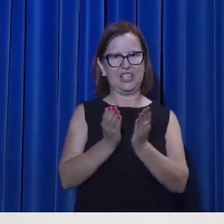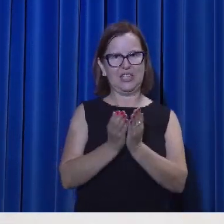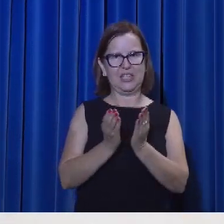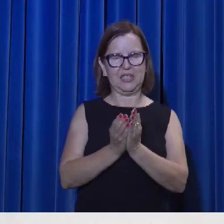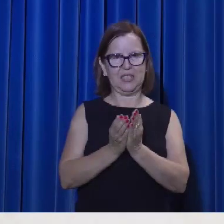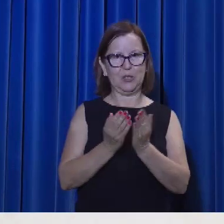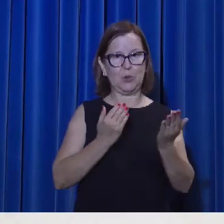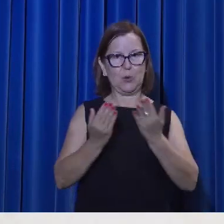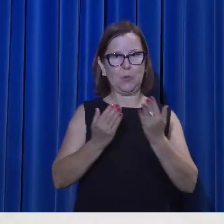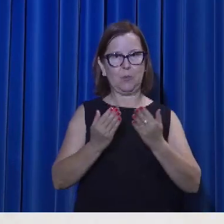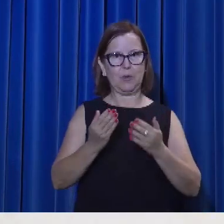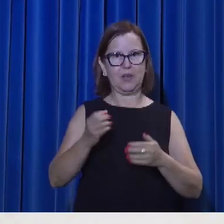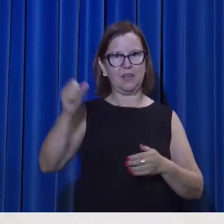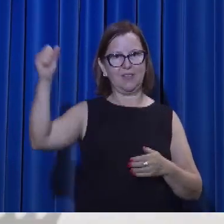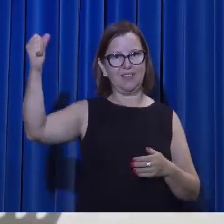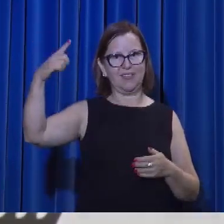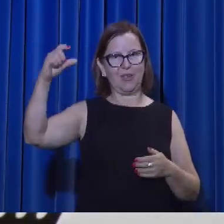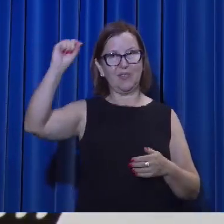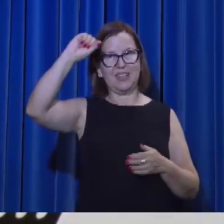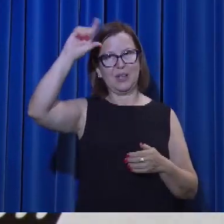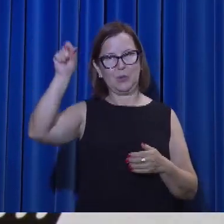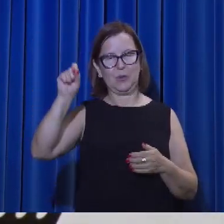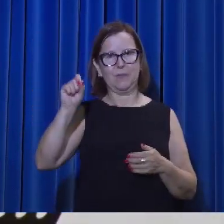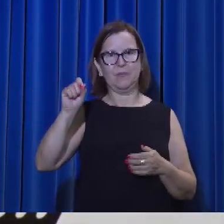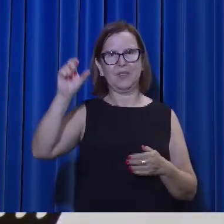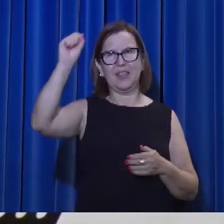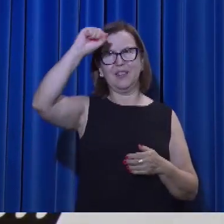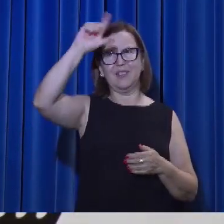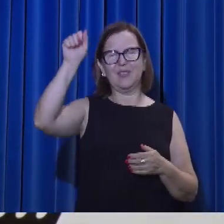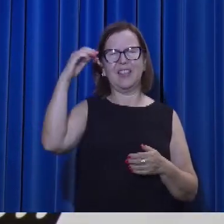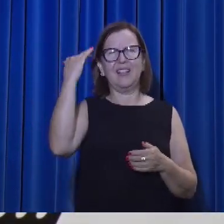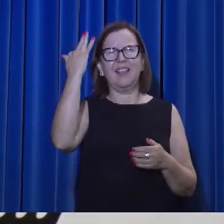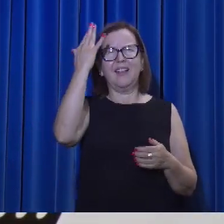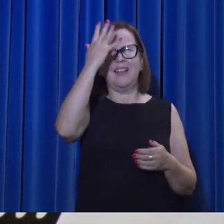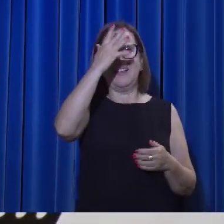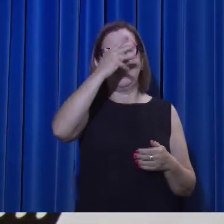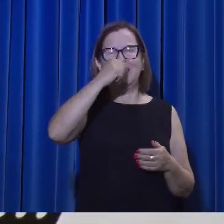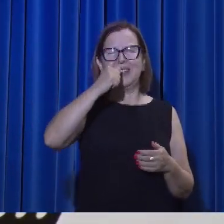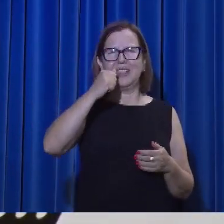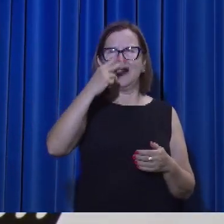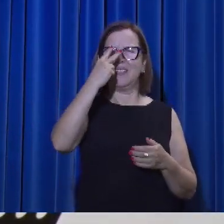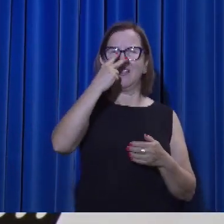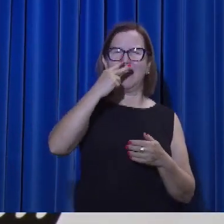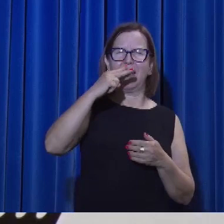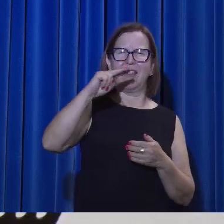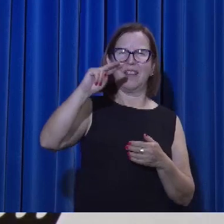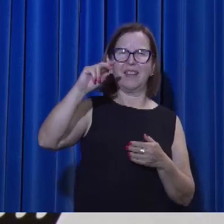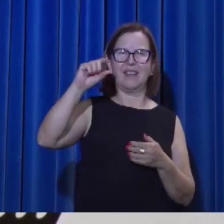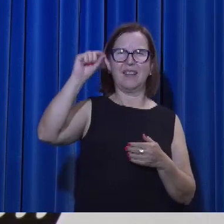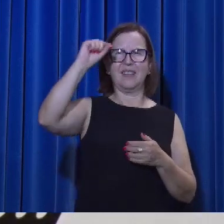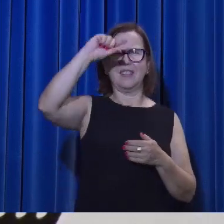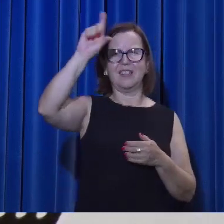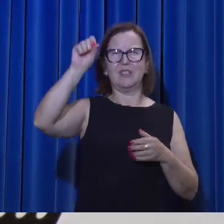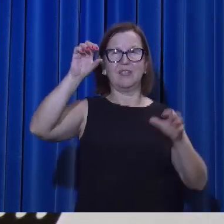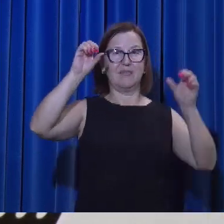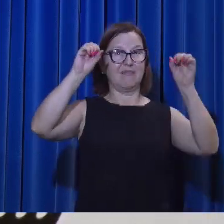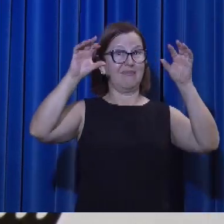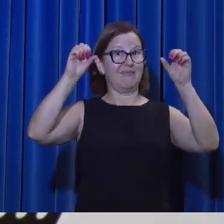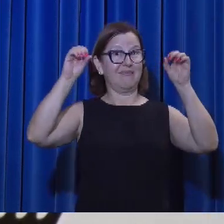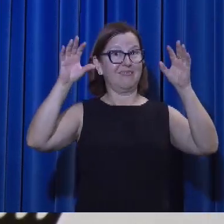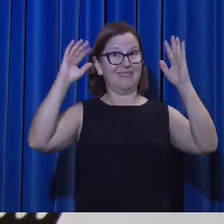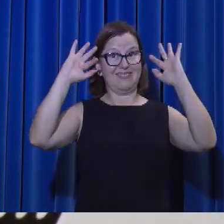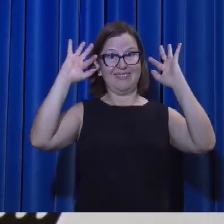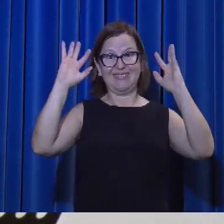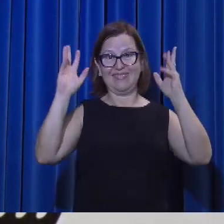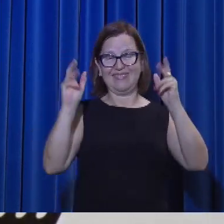e a lua. A lua é linda no seu fulgor. Você olha para ela na lua cheia, aquela lua brilhando, ela é